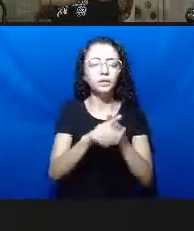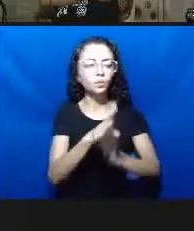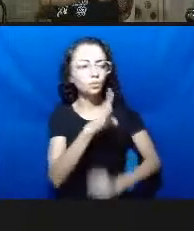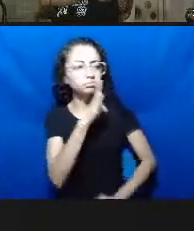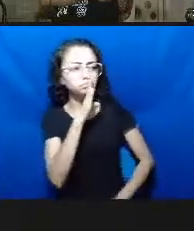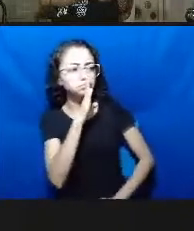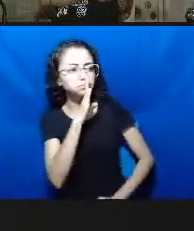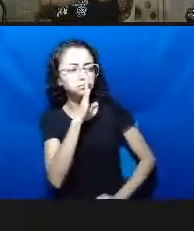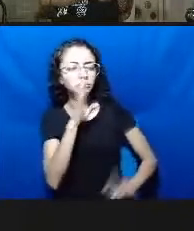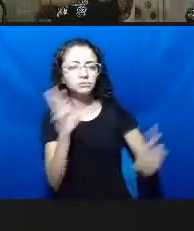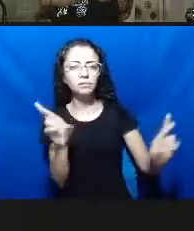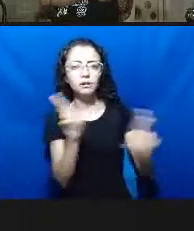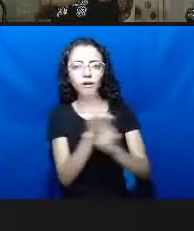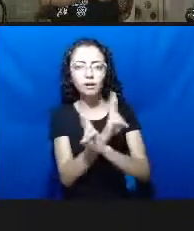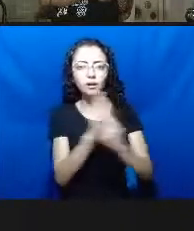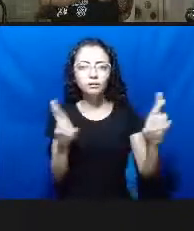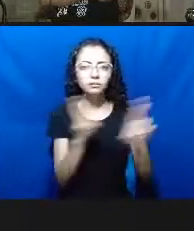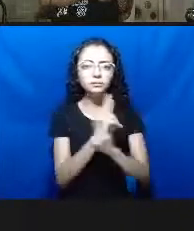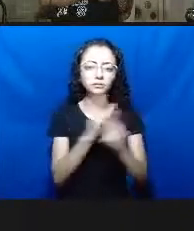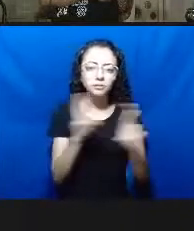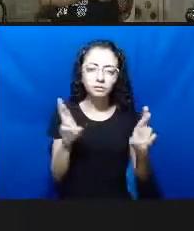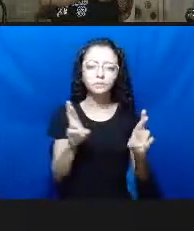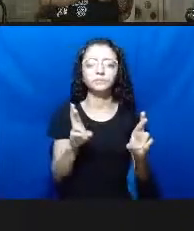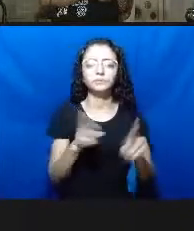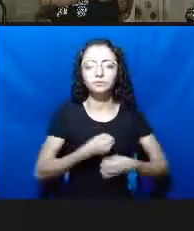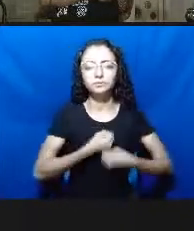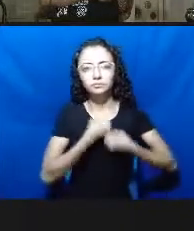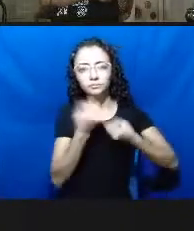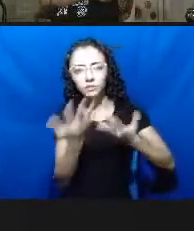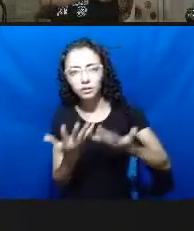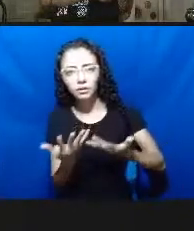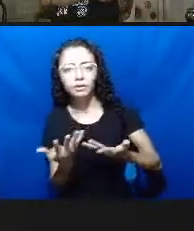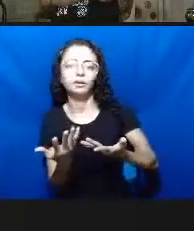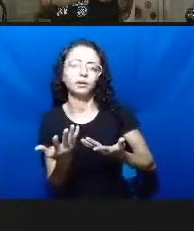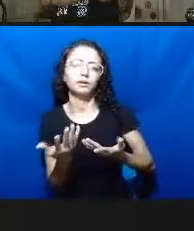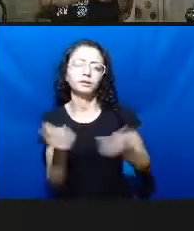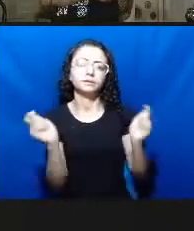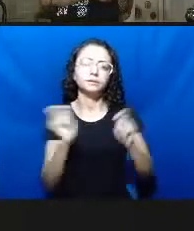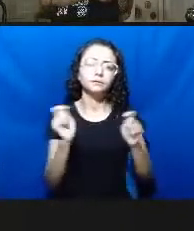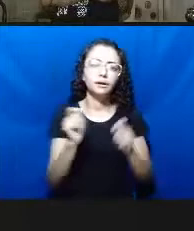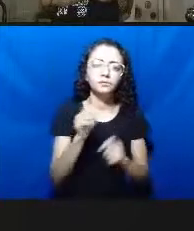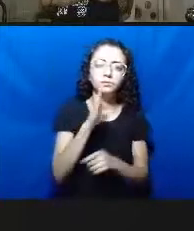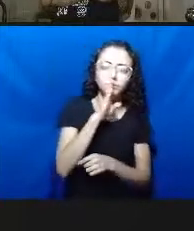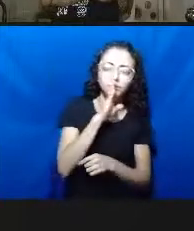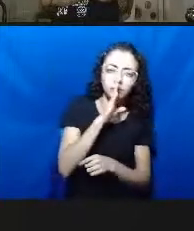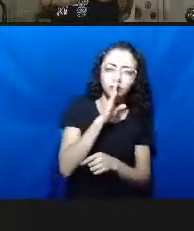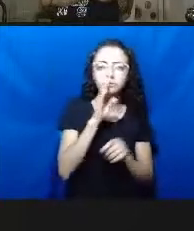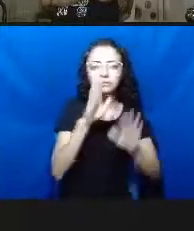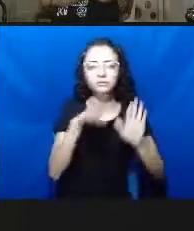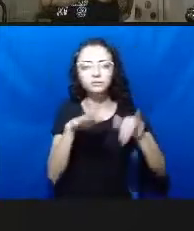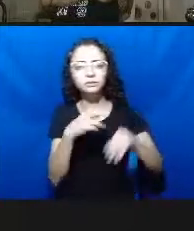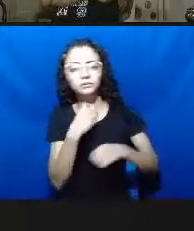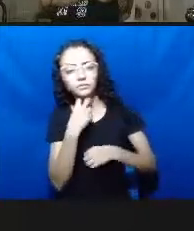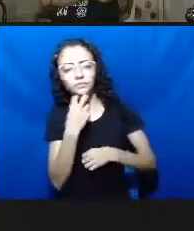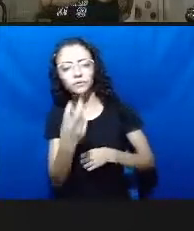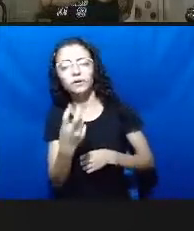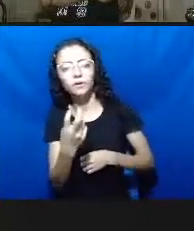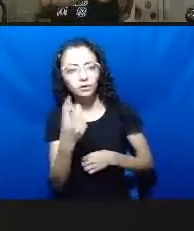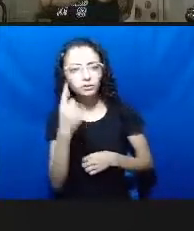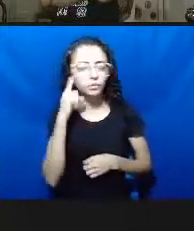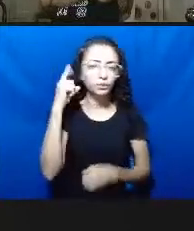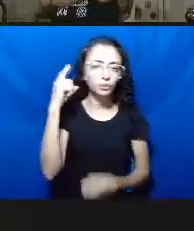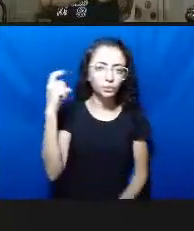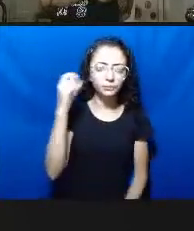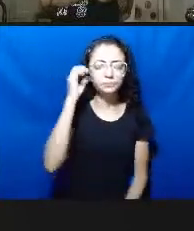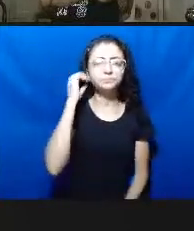que ela se manifesta, mas ela poderia romper o silêncio predomina, e às vezes o silêncio se põe submisso, mas a voz não se manifesta. É